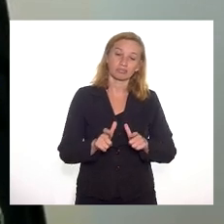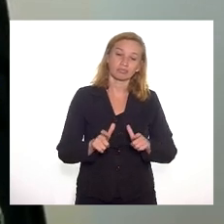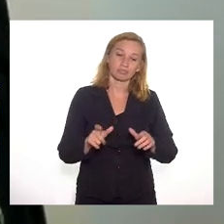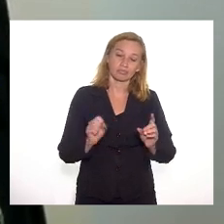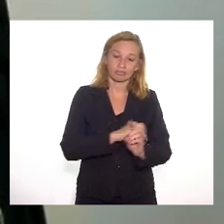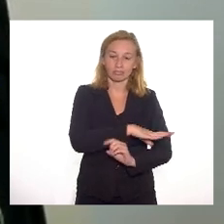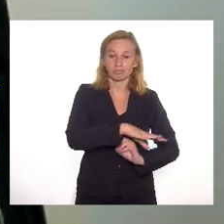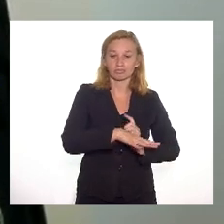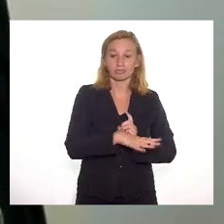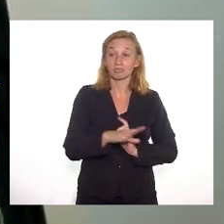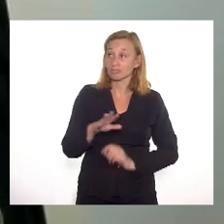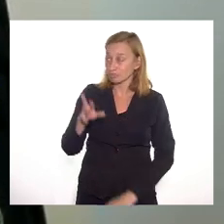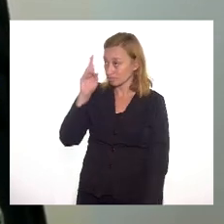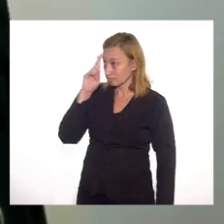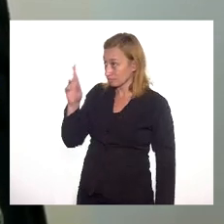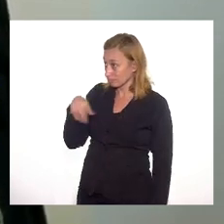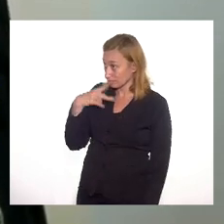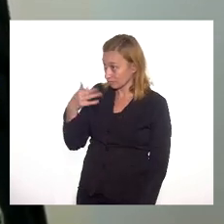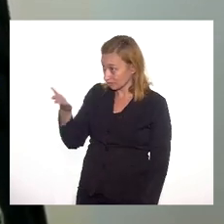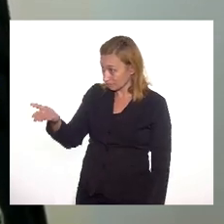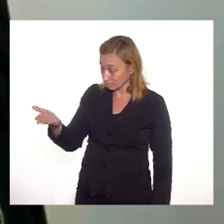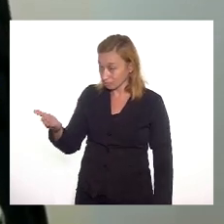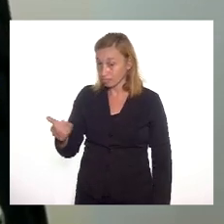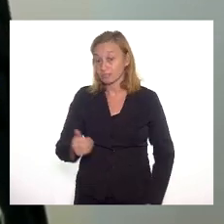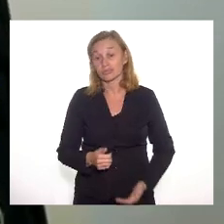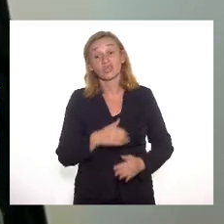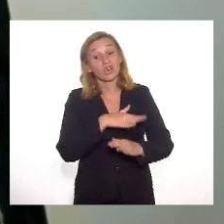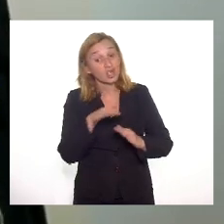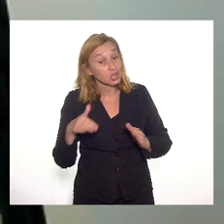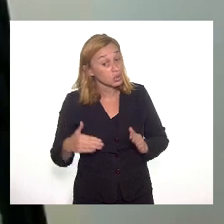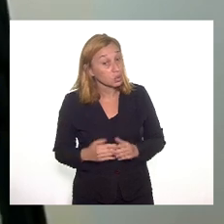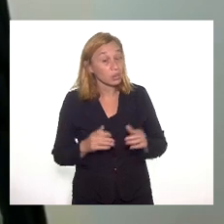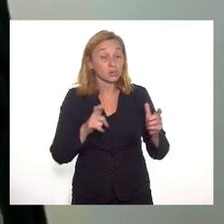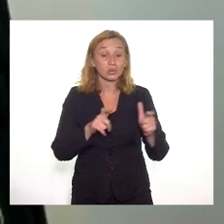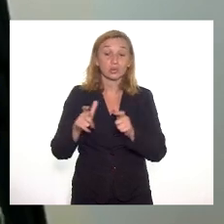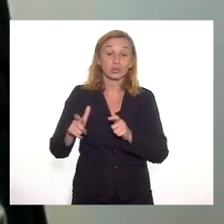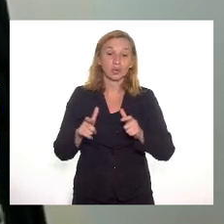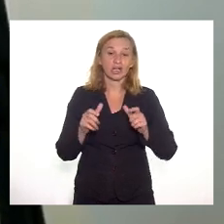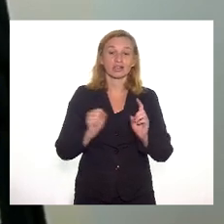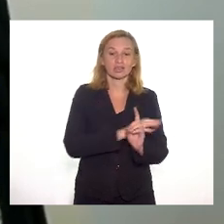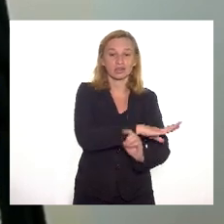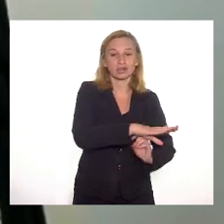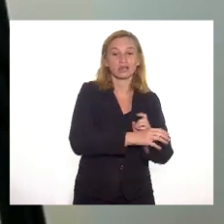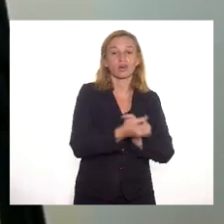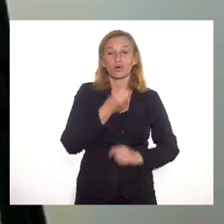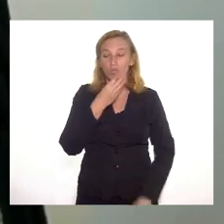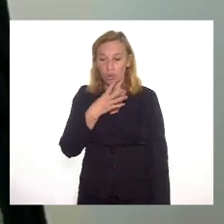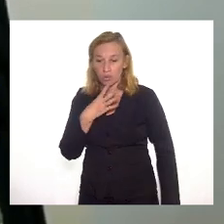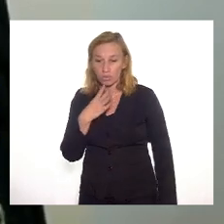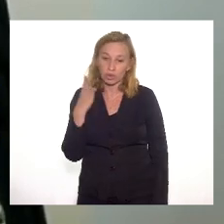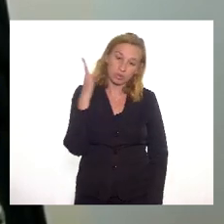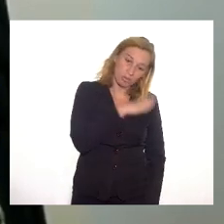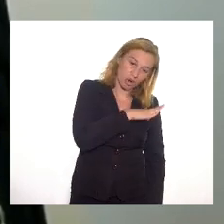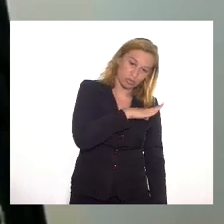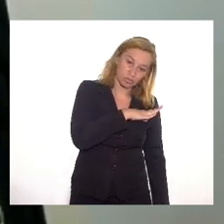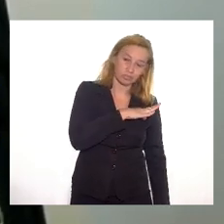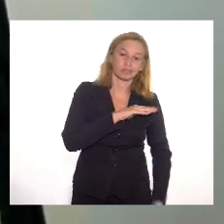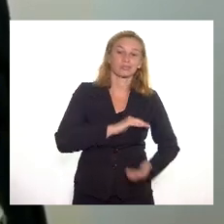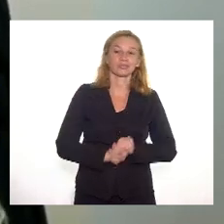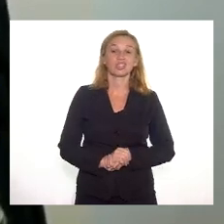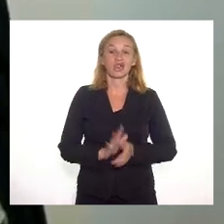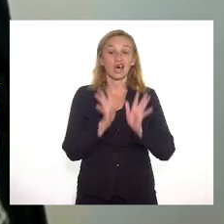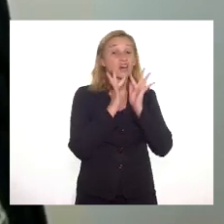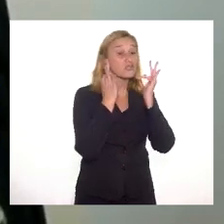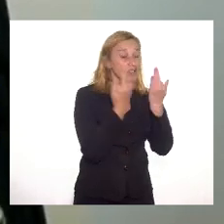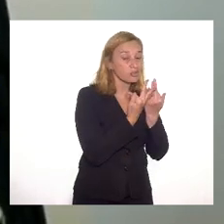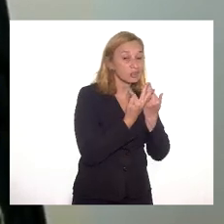Como Vossa Excelência trouxe aí, em todas as esferas existe o bom e o mal. E as